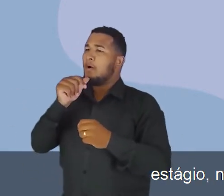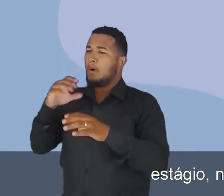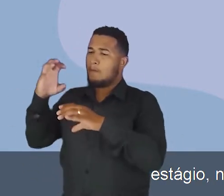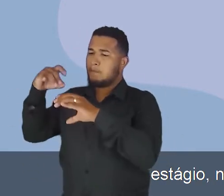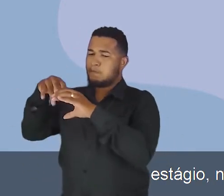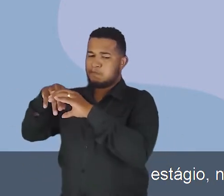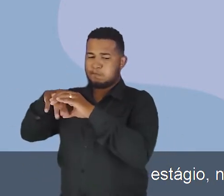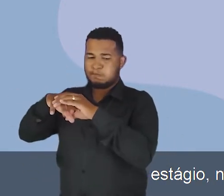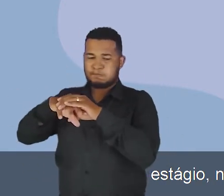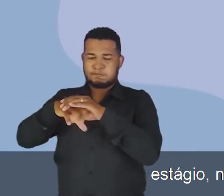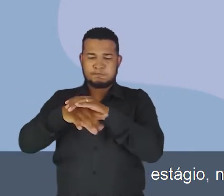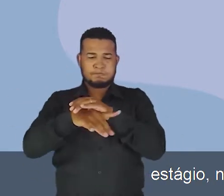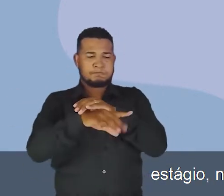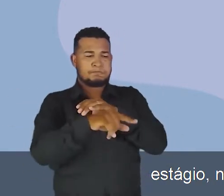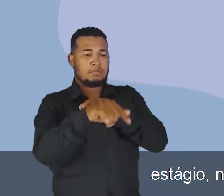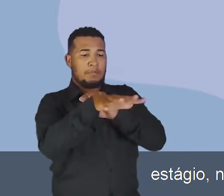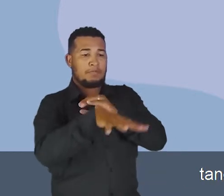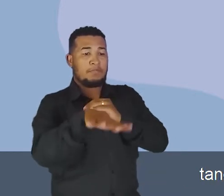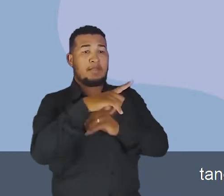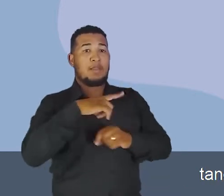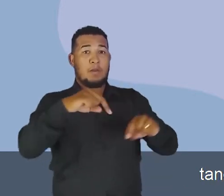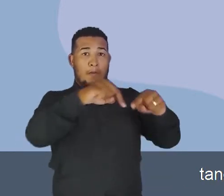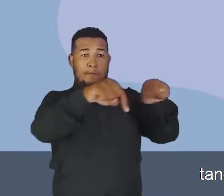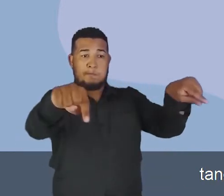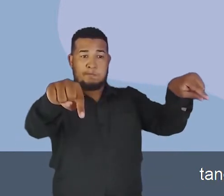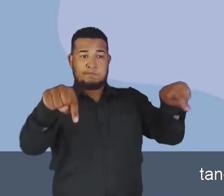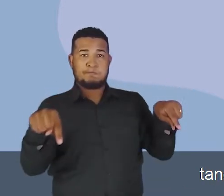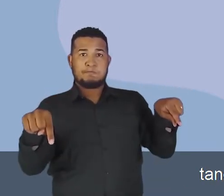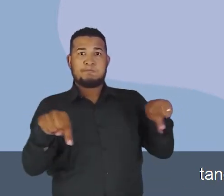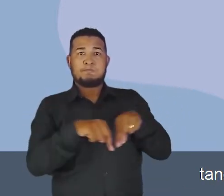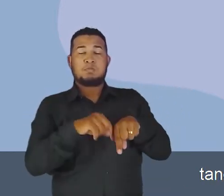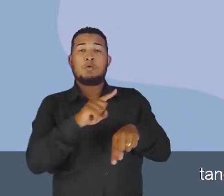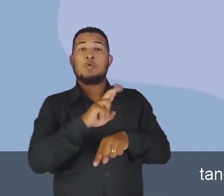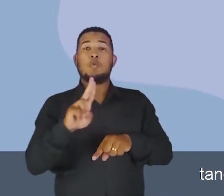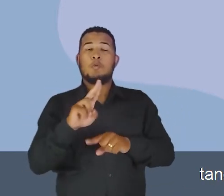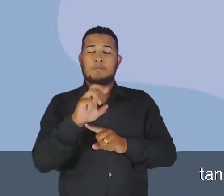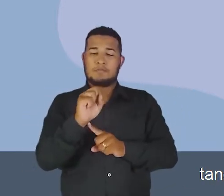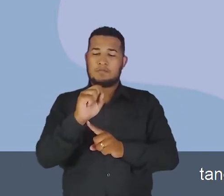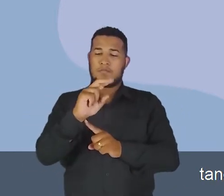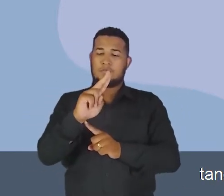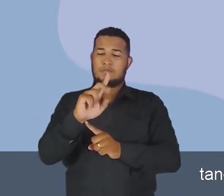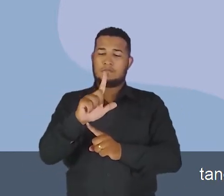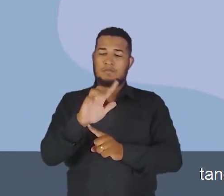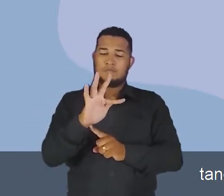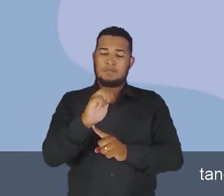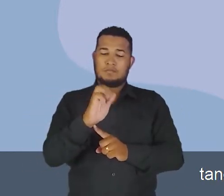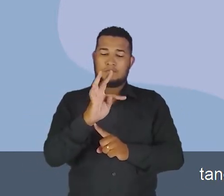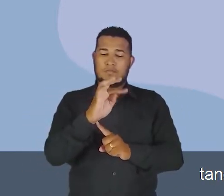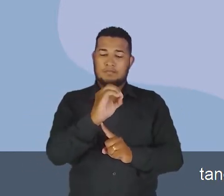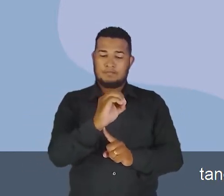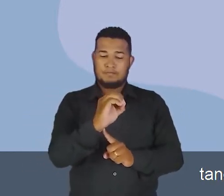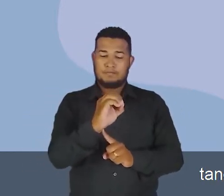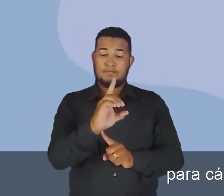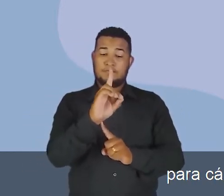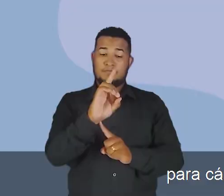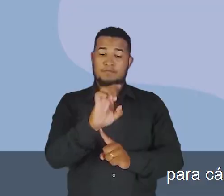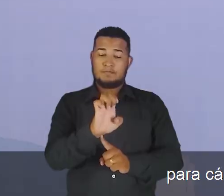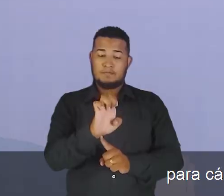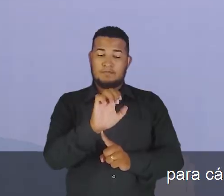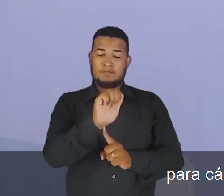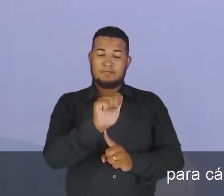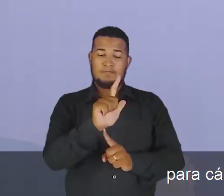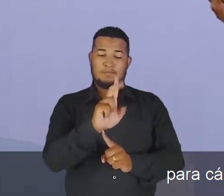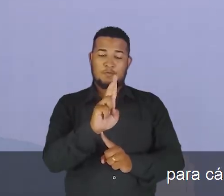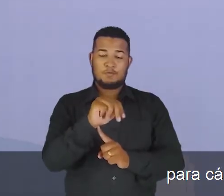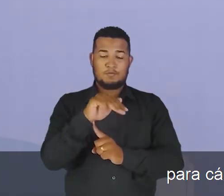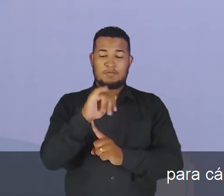adutora, é adicionar em grandes tanques de cimento sulfato de alumínio, cal e cloro. Olha para cá.